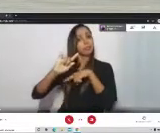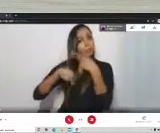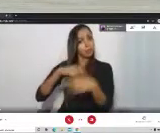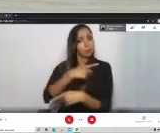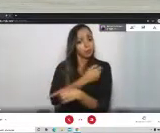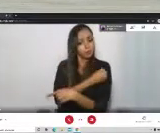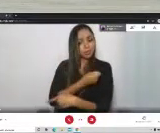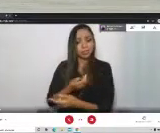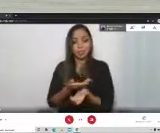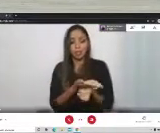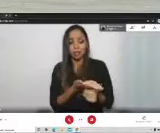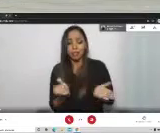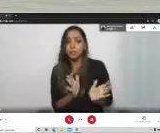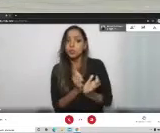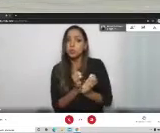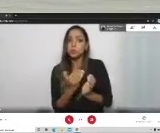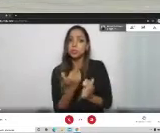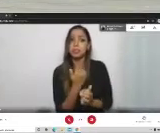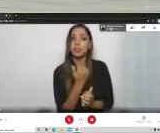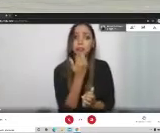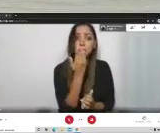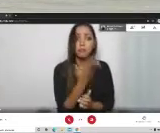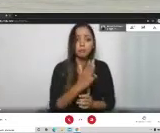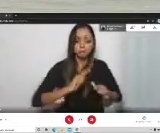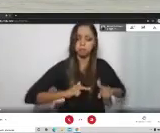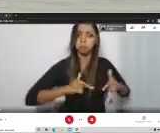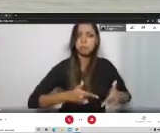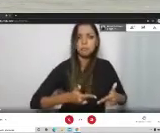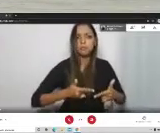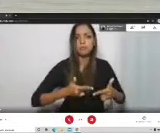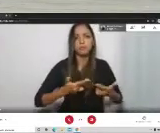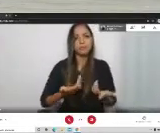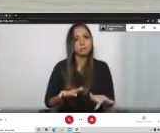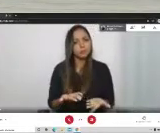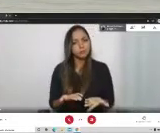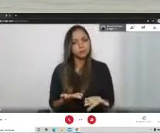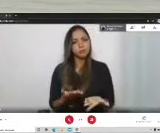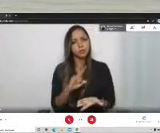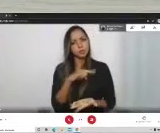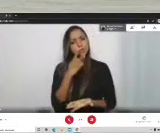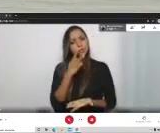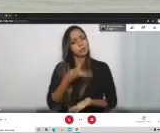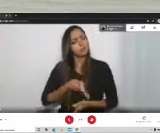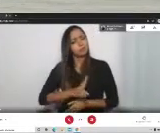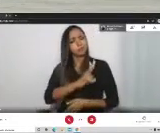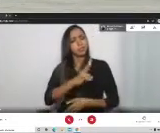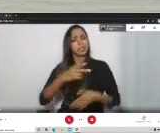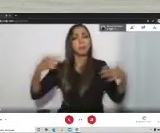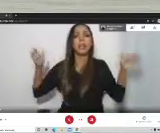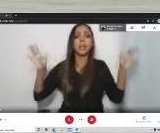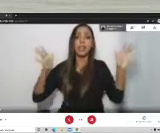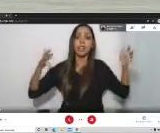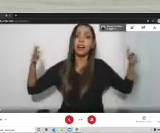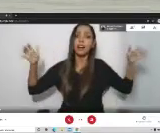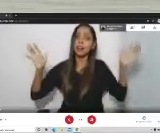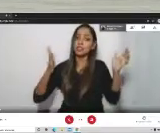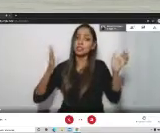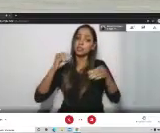tem, como eu converso com, sempre falo, nossos anjos que estão dentro dos hospitais, que são os